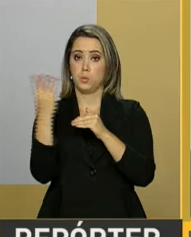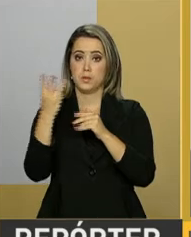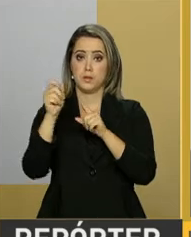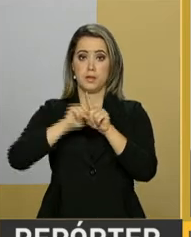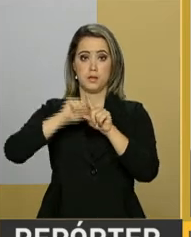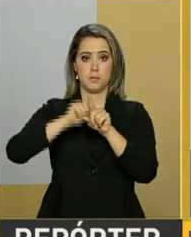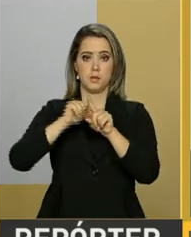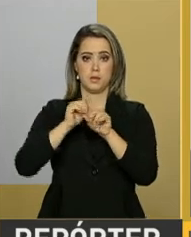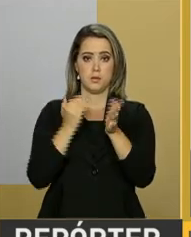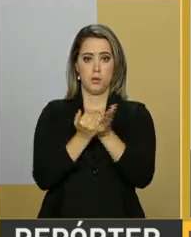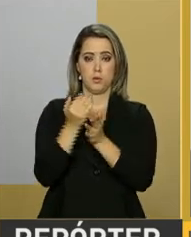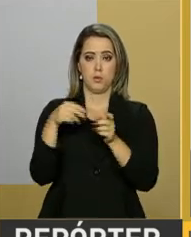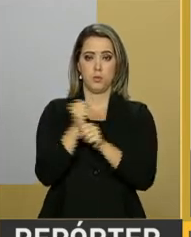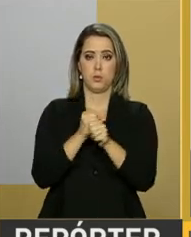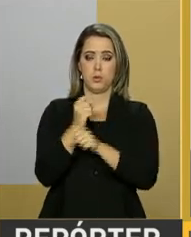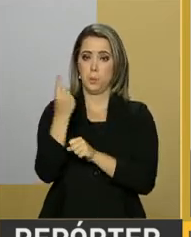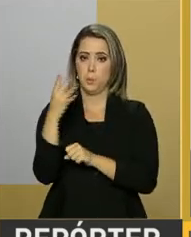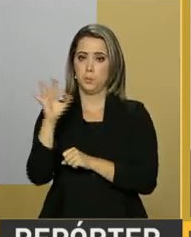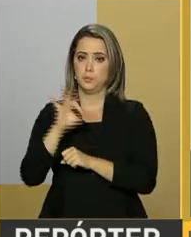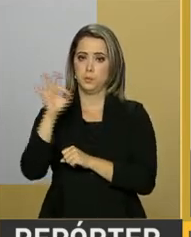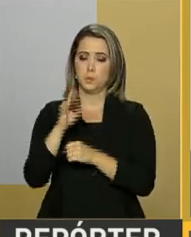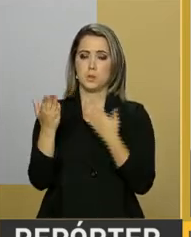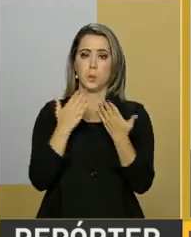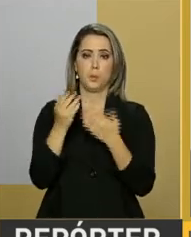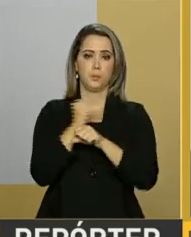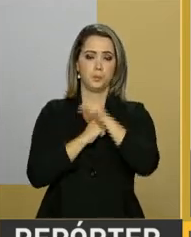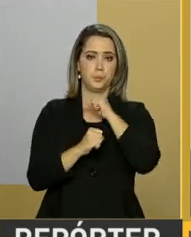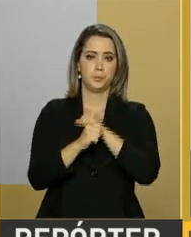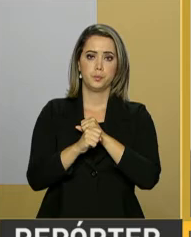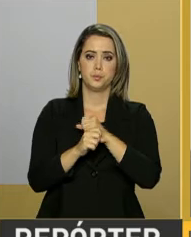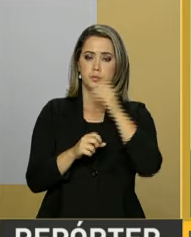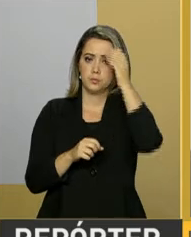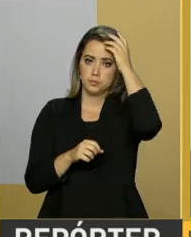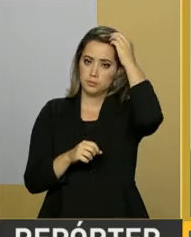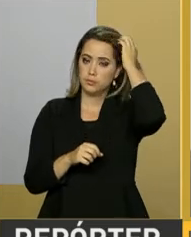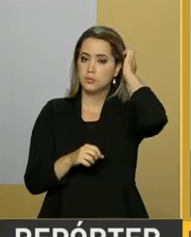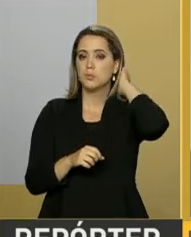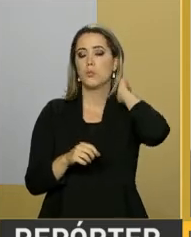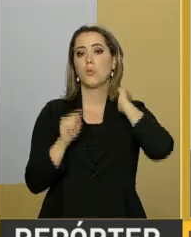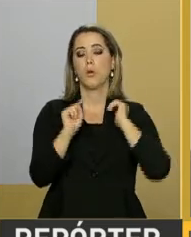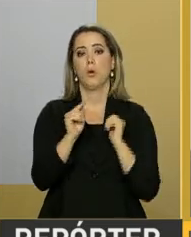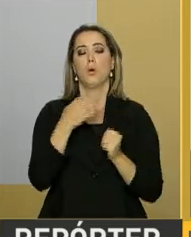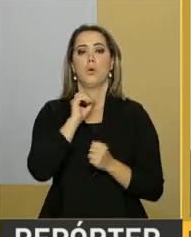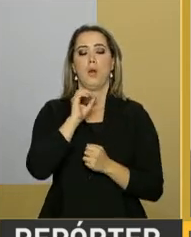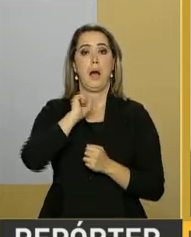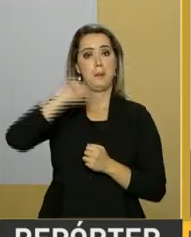de crescimento trimestral sobre o trimestre anterior. Os dados de